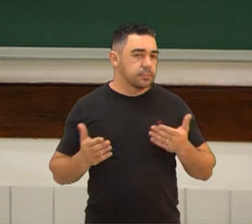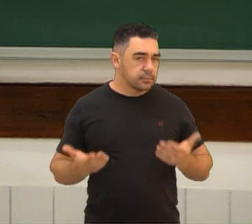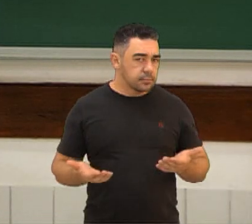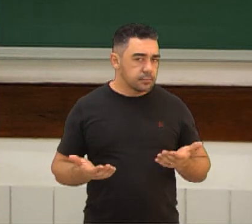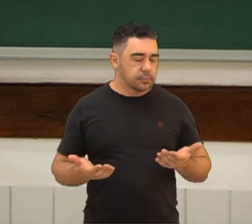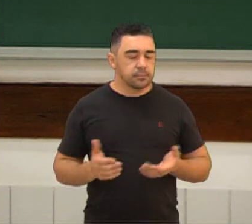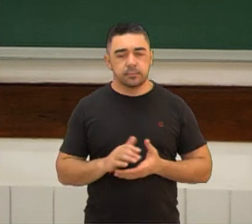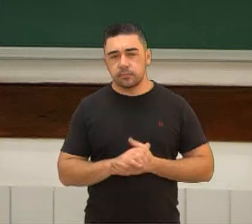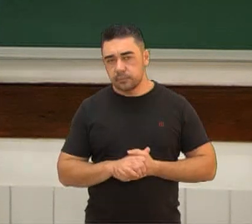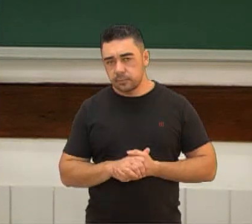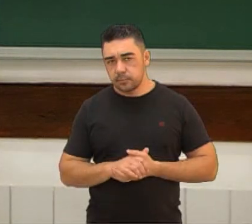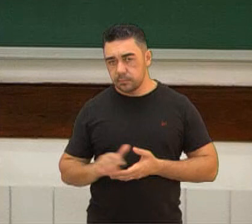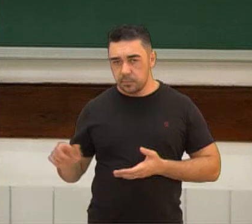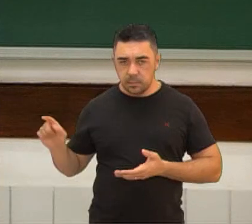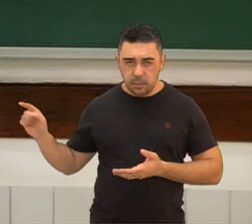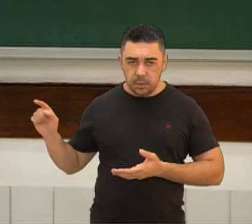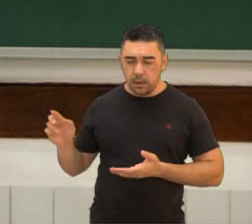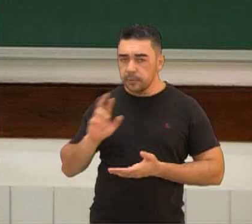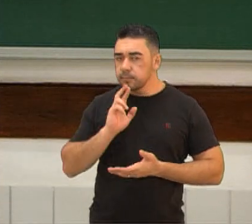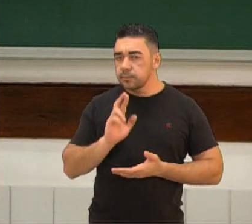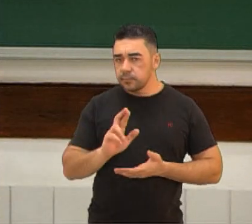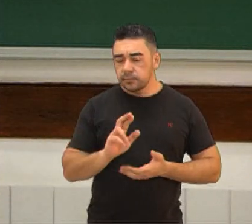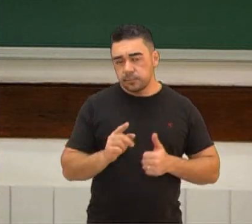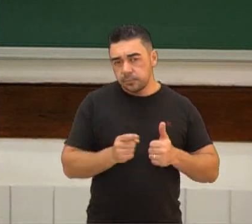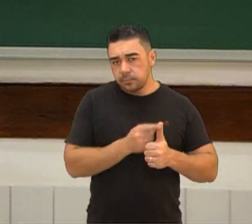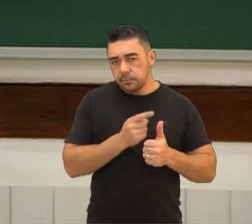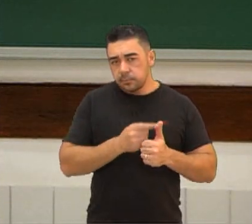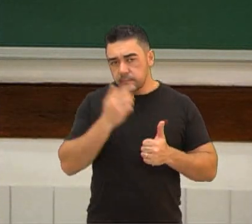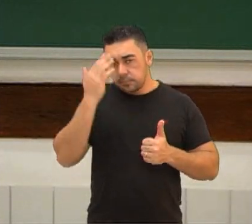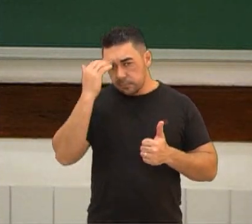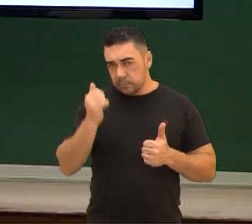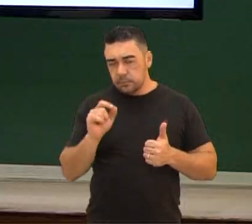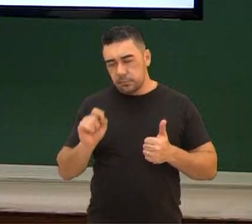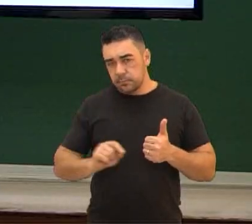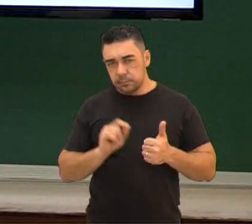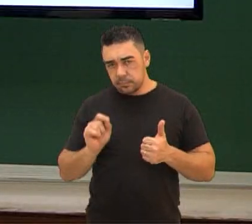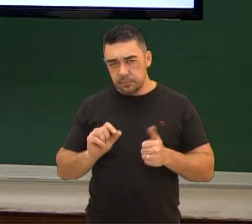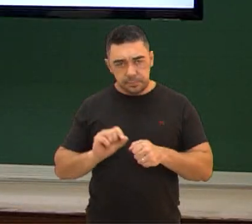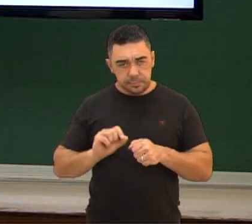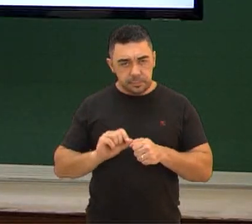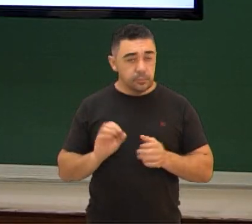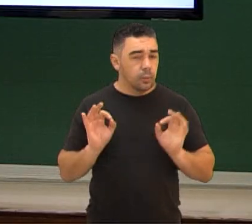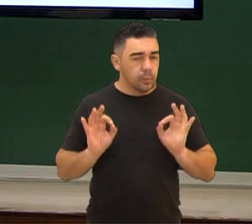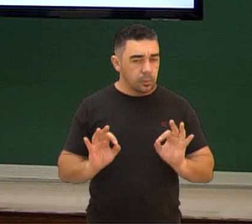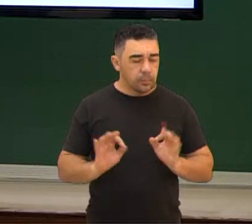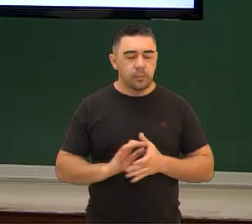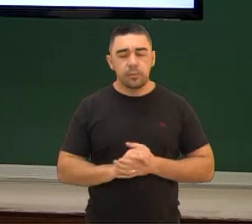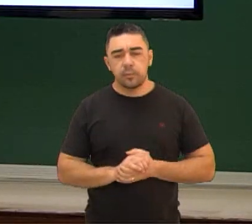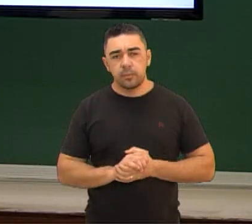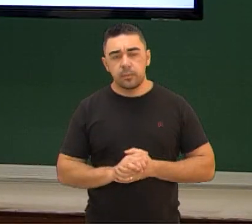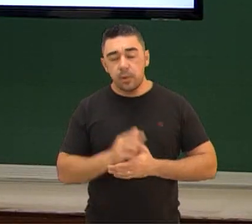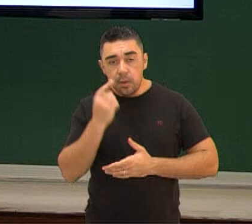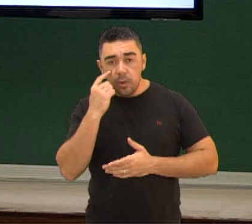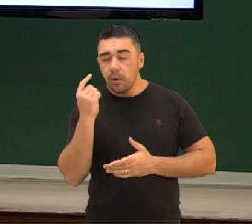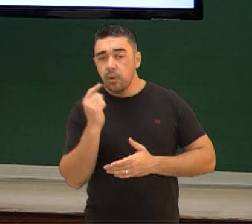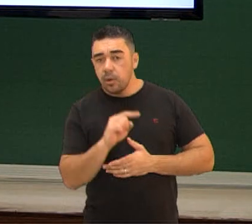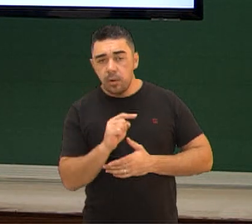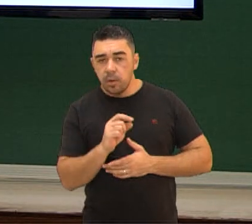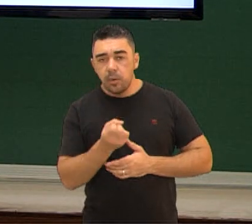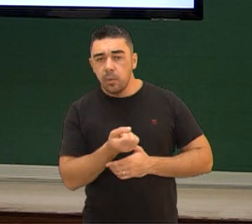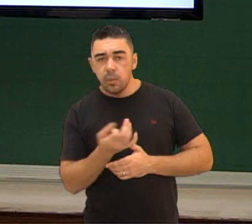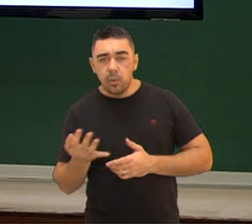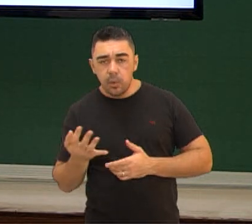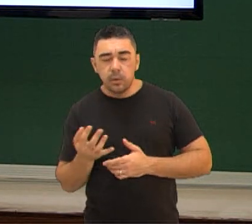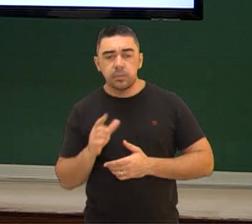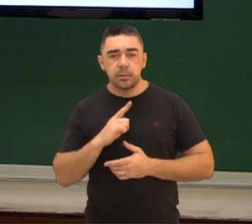Então, olha só, gente. Para resolver esse problema, a primeira coisa que eu tenho que fazer, tá, é observar a tensão aqui